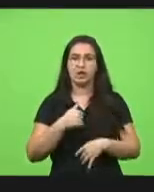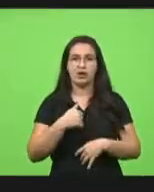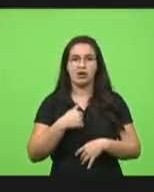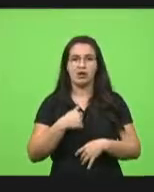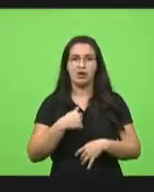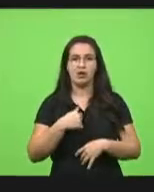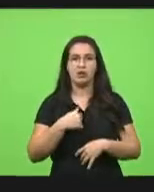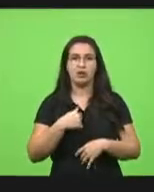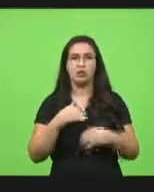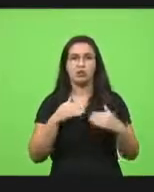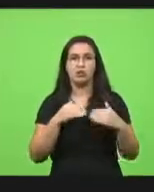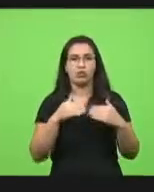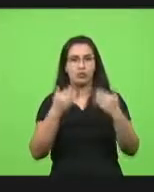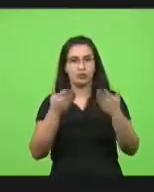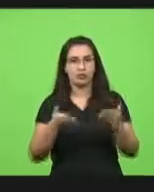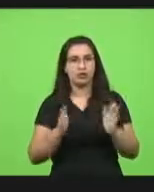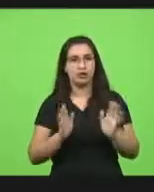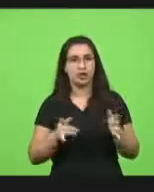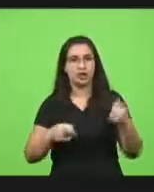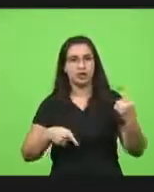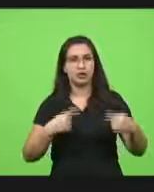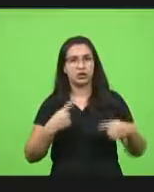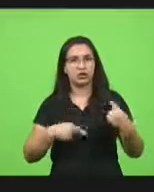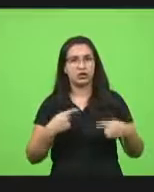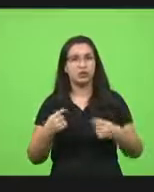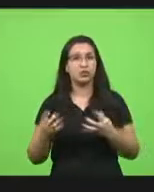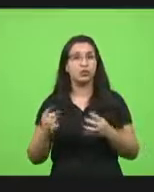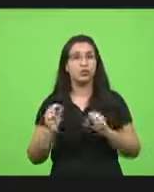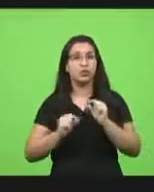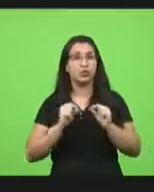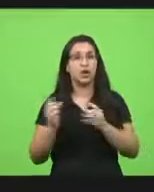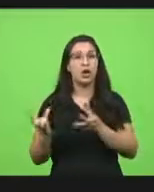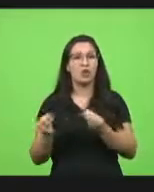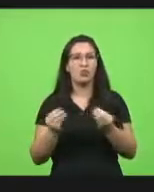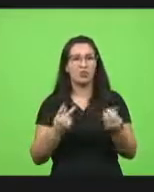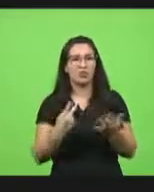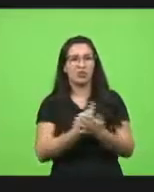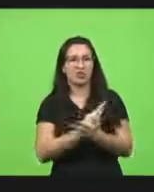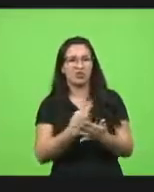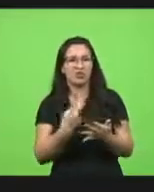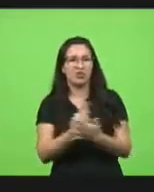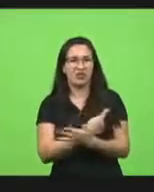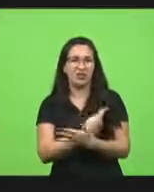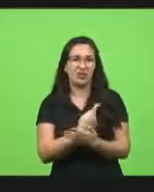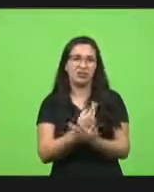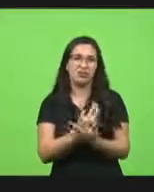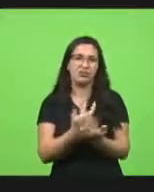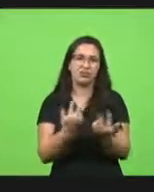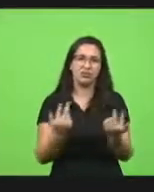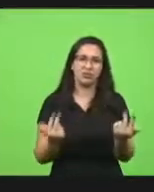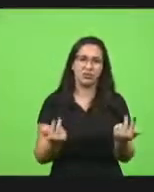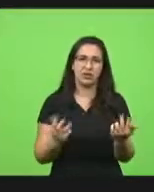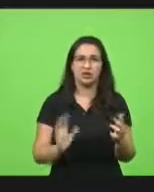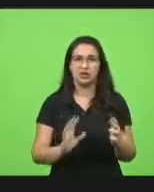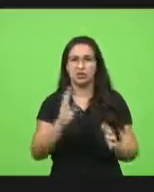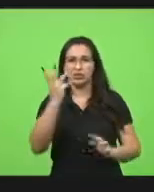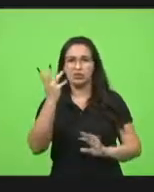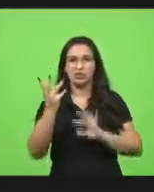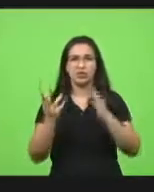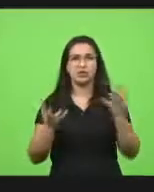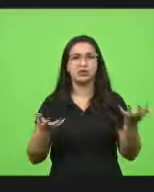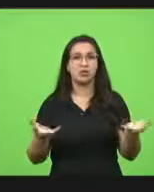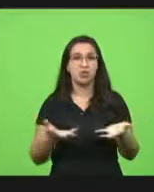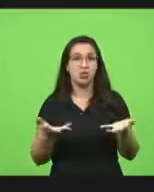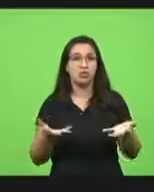senhor. Nós já discutimos que muitas das falhas e muito daquilo que está acontecendo hoje poderia ser evitado